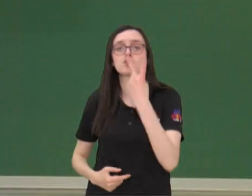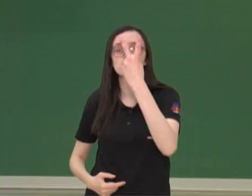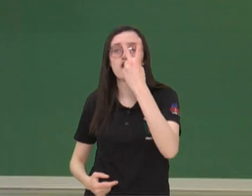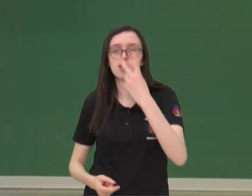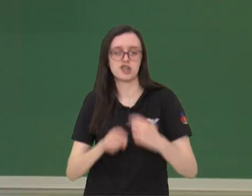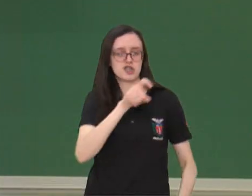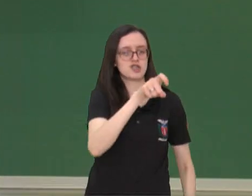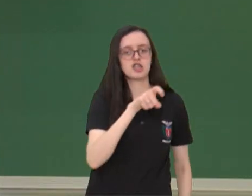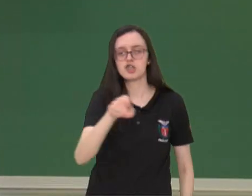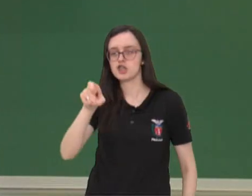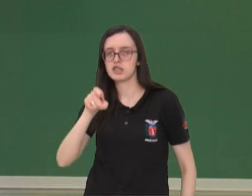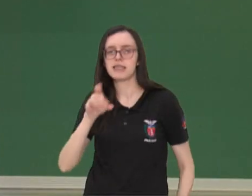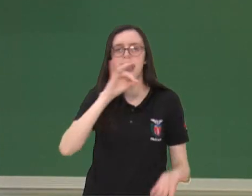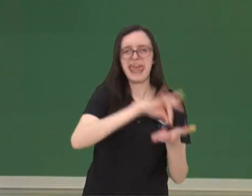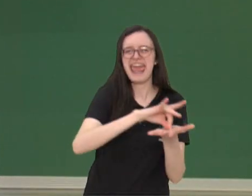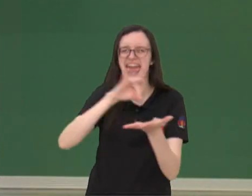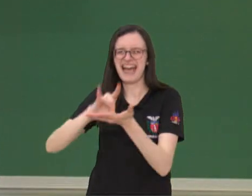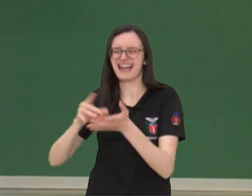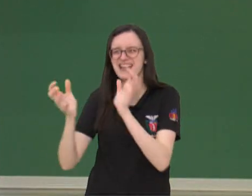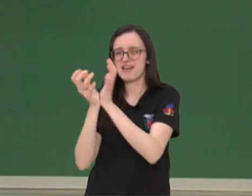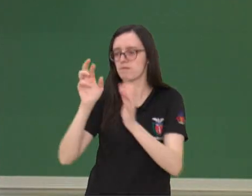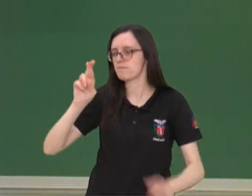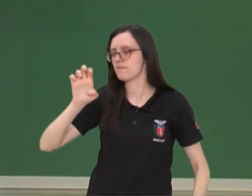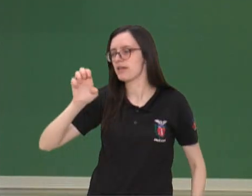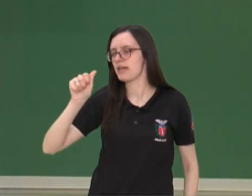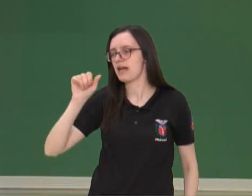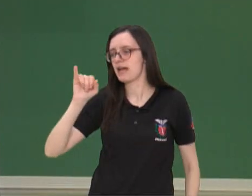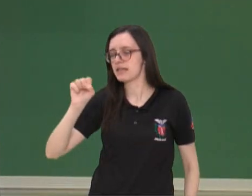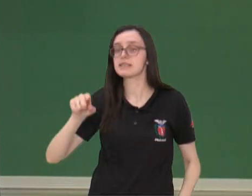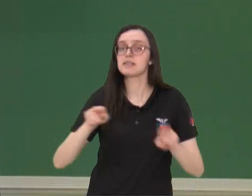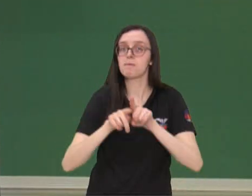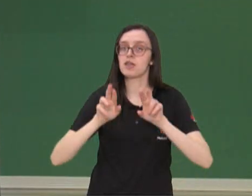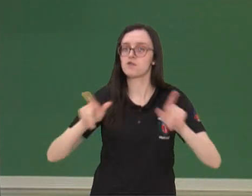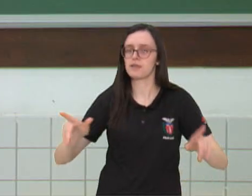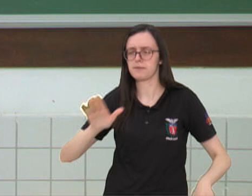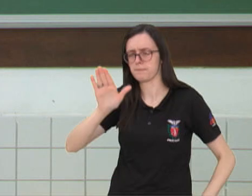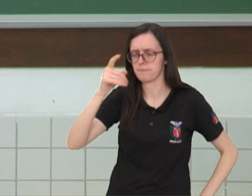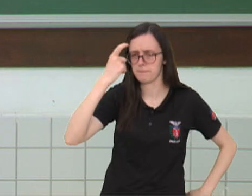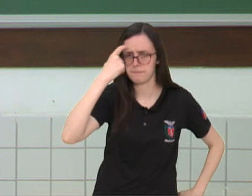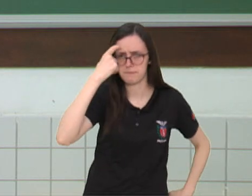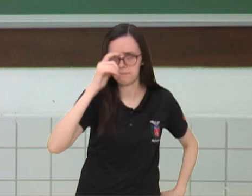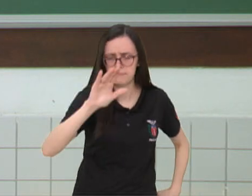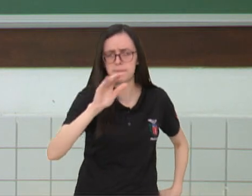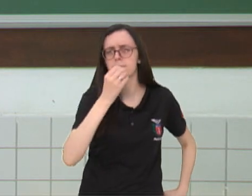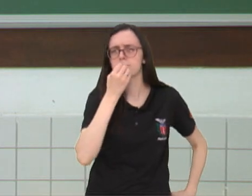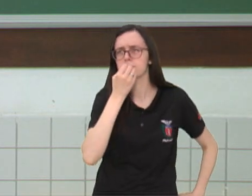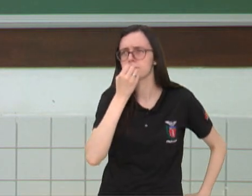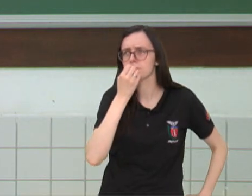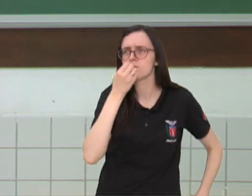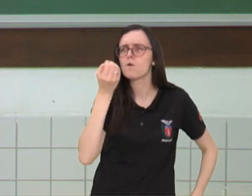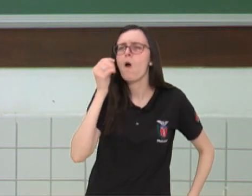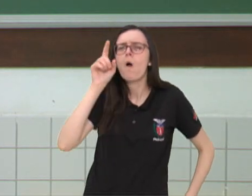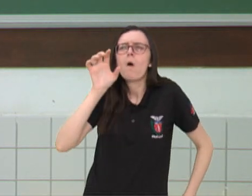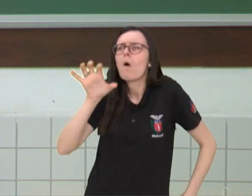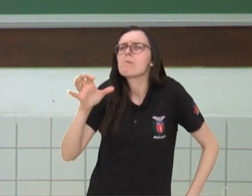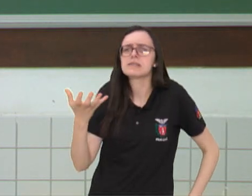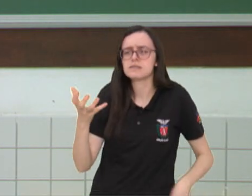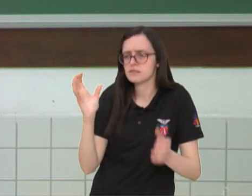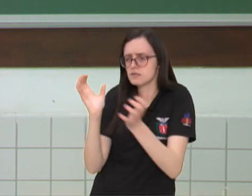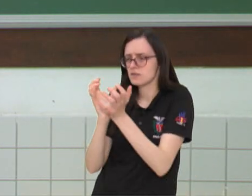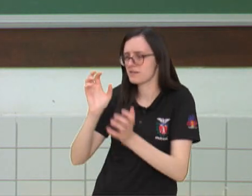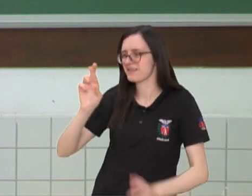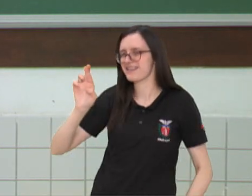raízes reais e diferentes. Espera aí, vamos pensar. Como assim raiz real